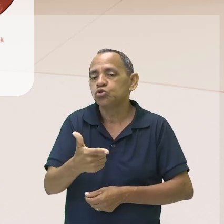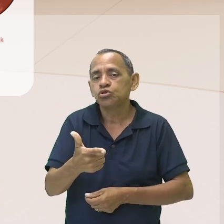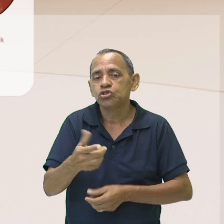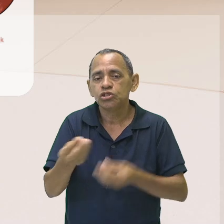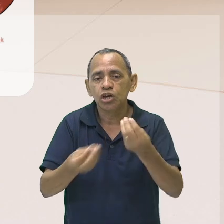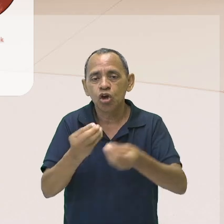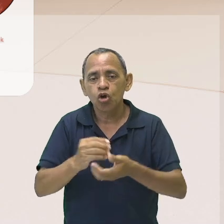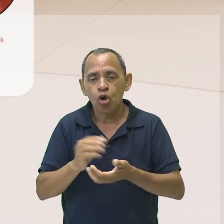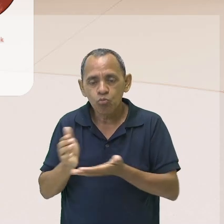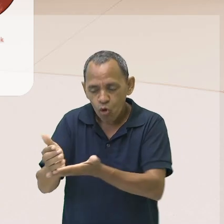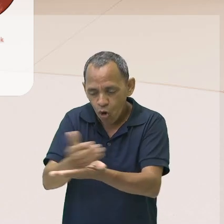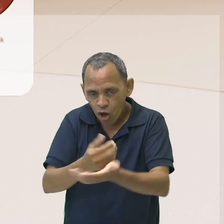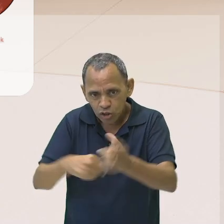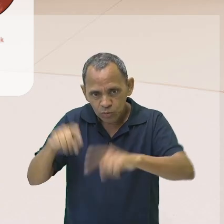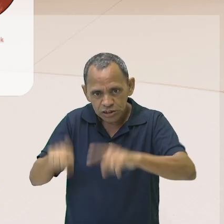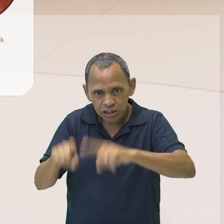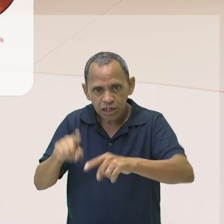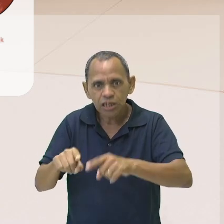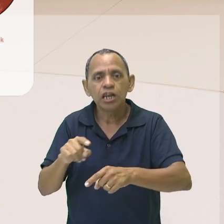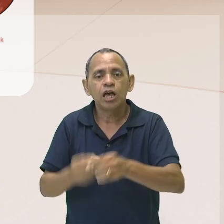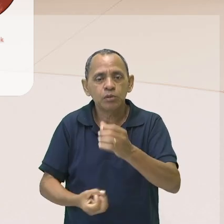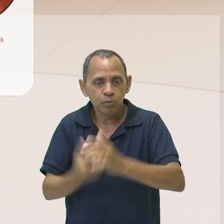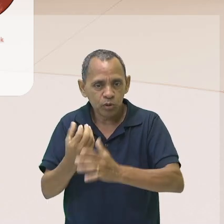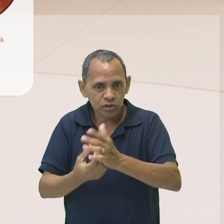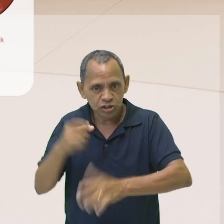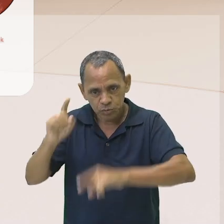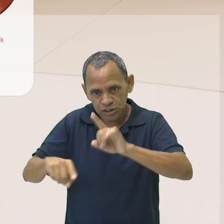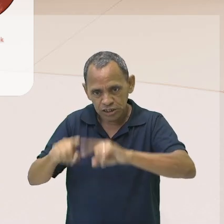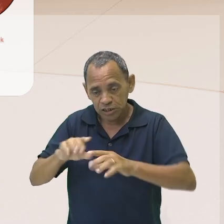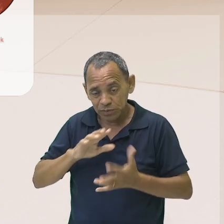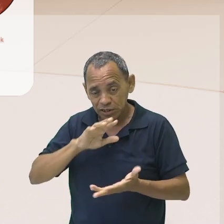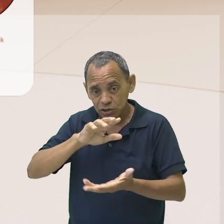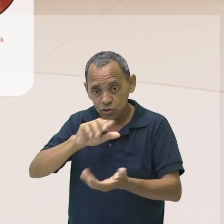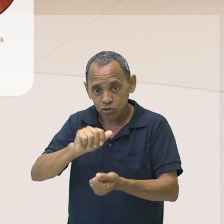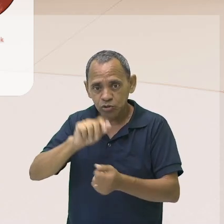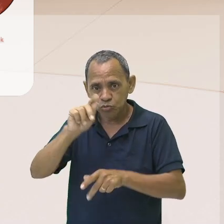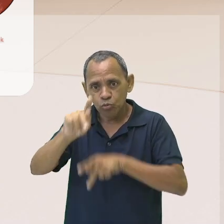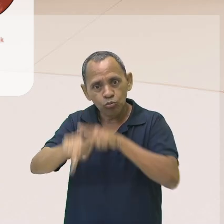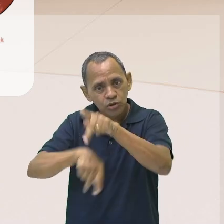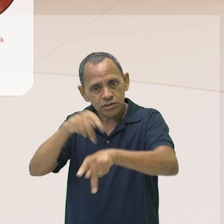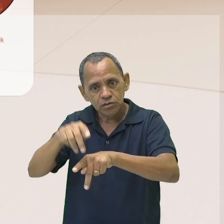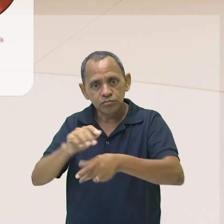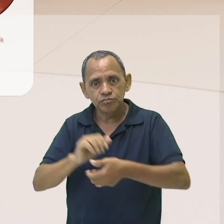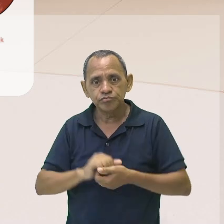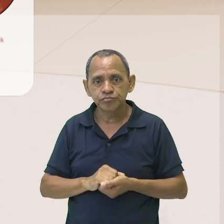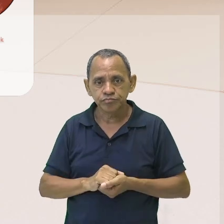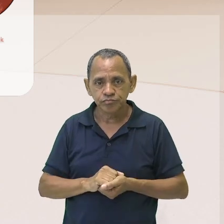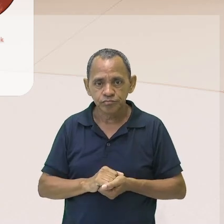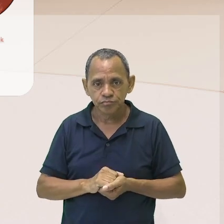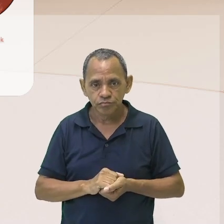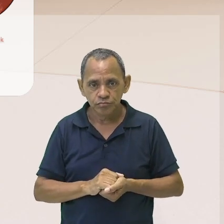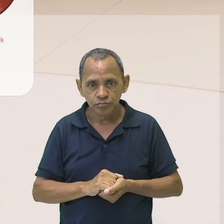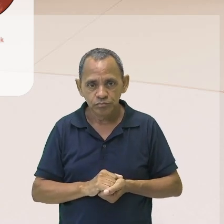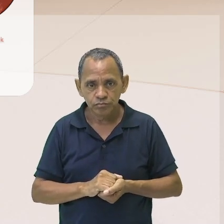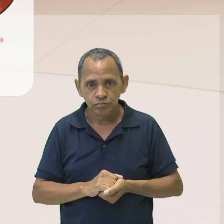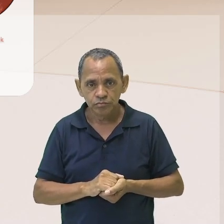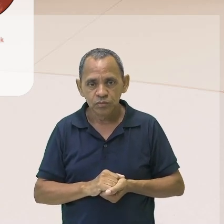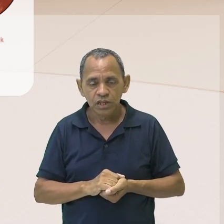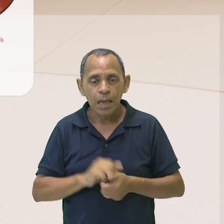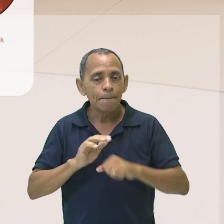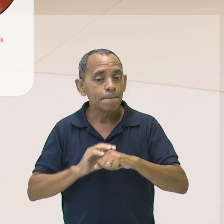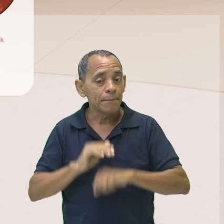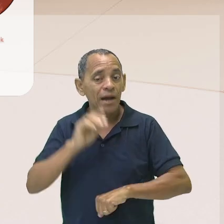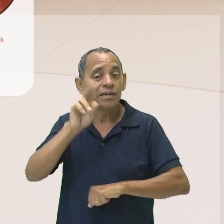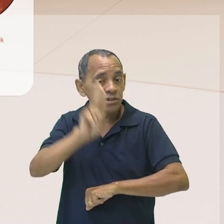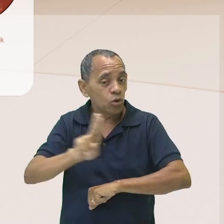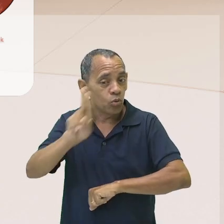E o que eu quero que vocês entendam a partir daqui, que quanto mais eu estou consumindo, mais lixo eu vou gerar, certo?